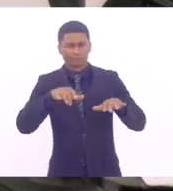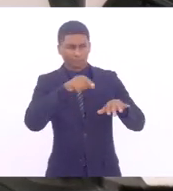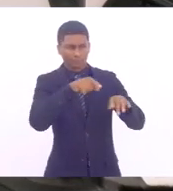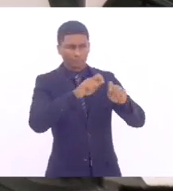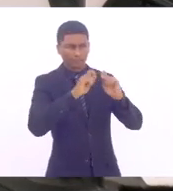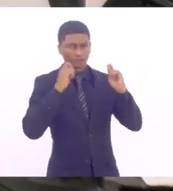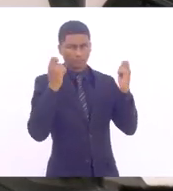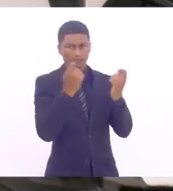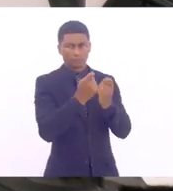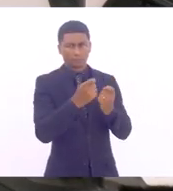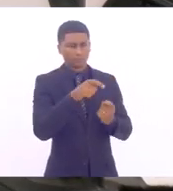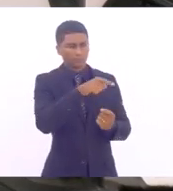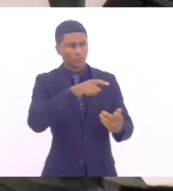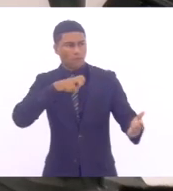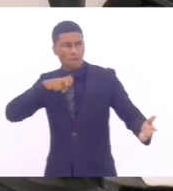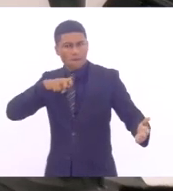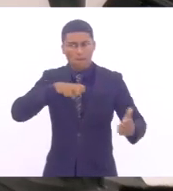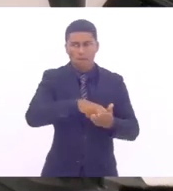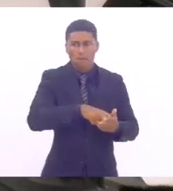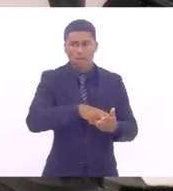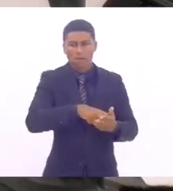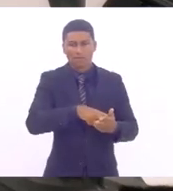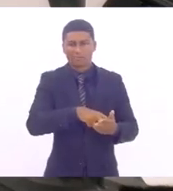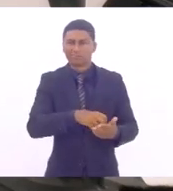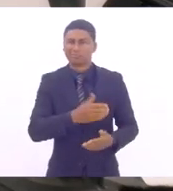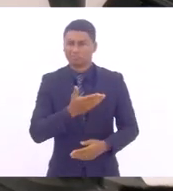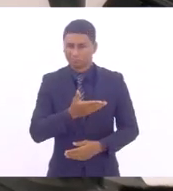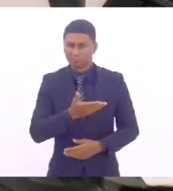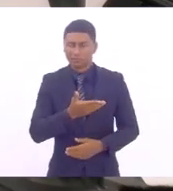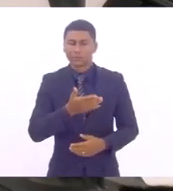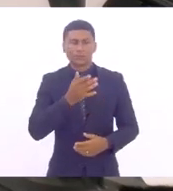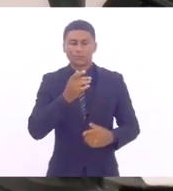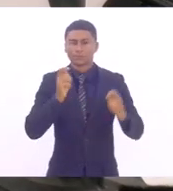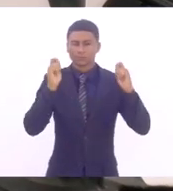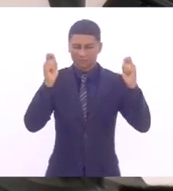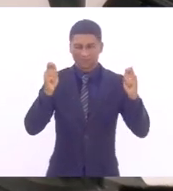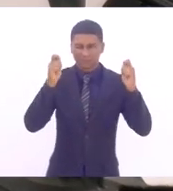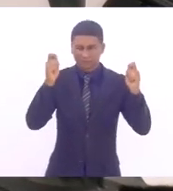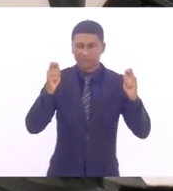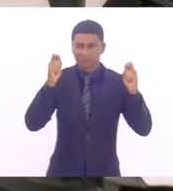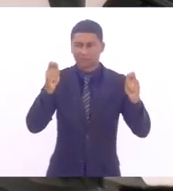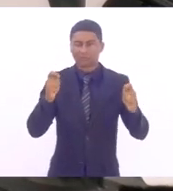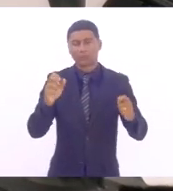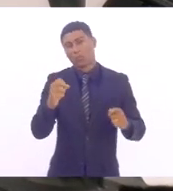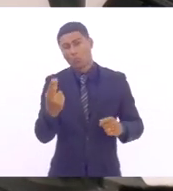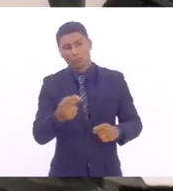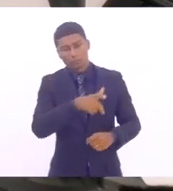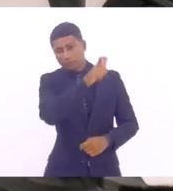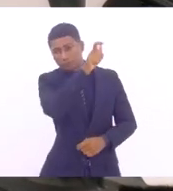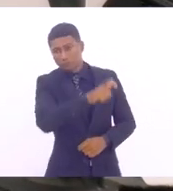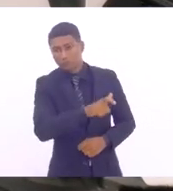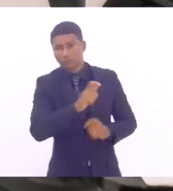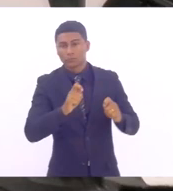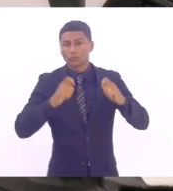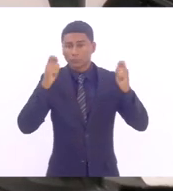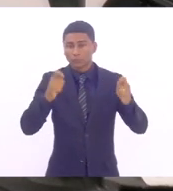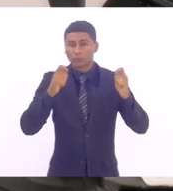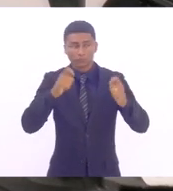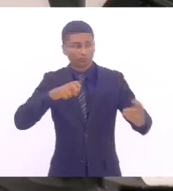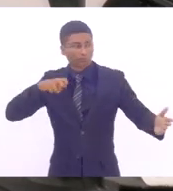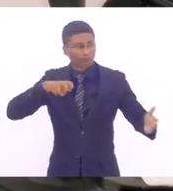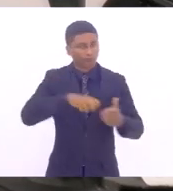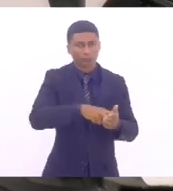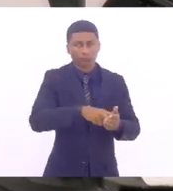associação, né, para uma torcida organizada ou para um torcedor sem o devido processo